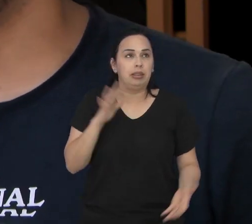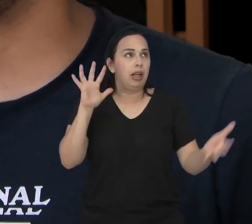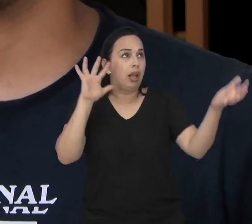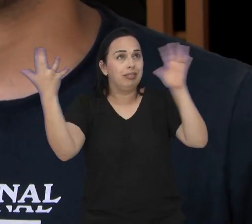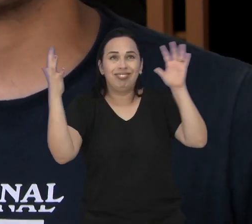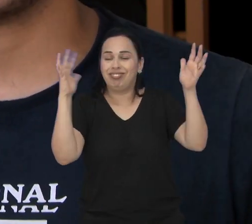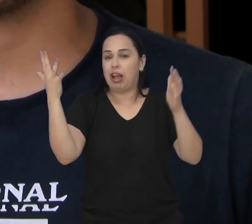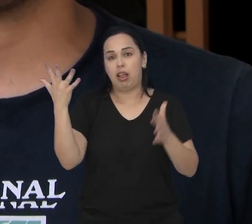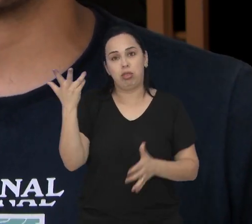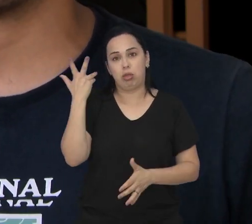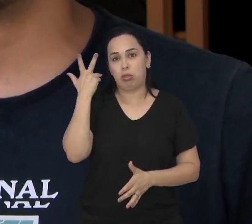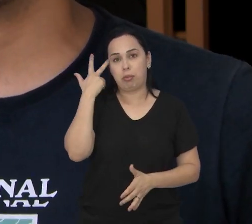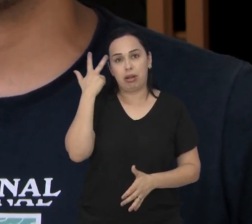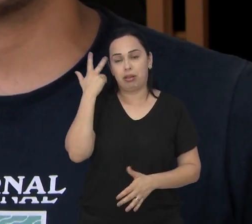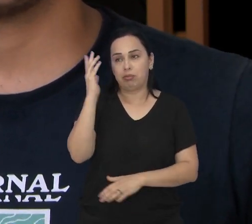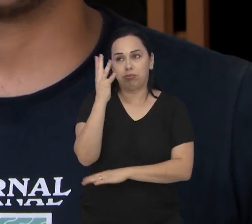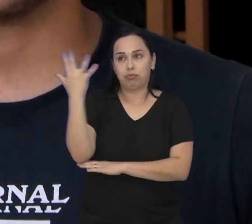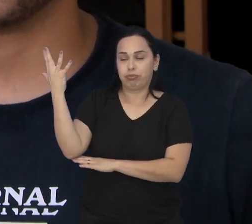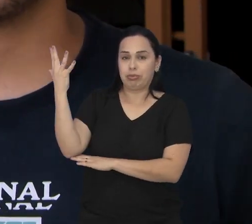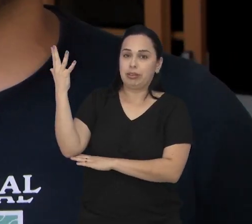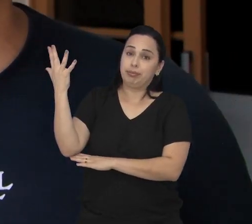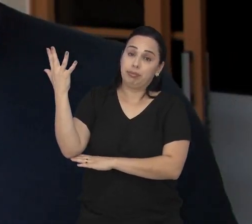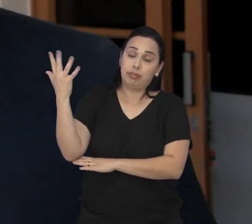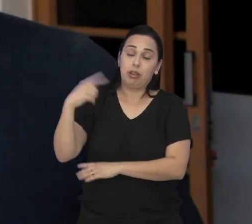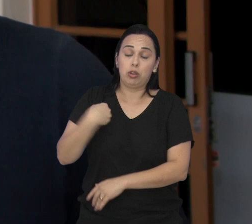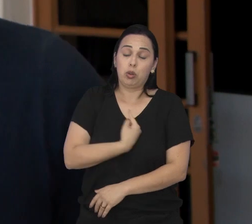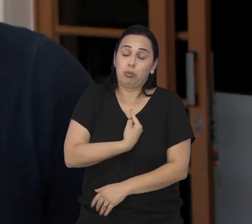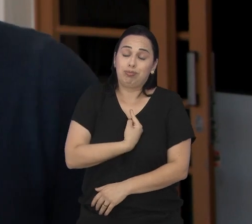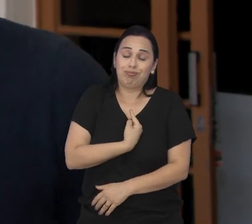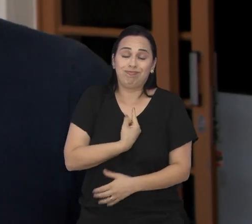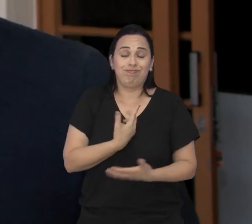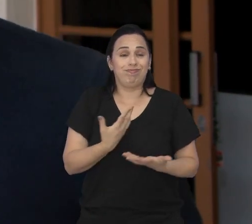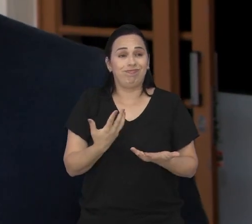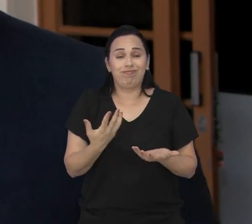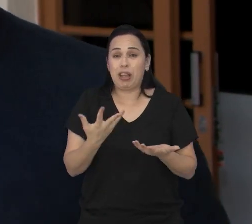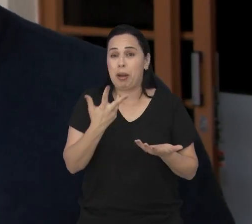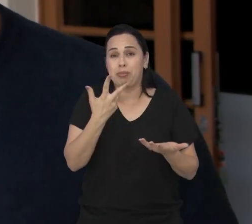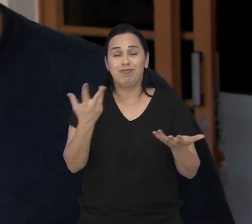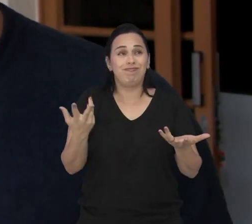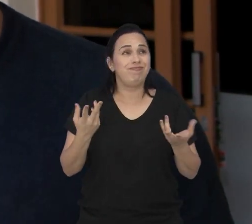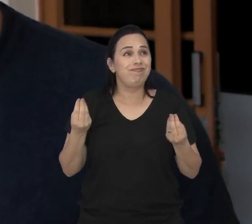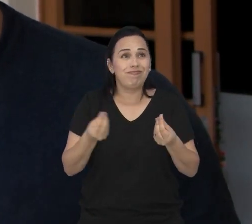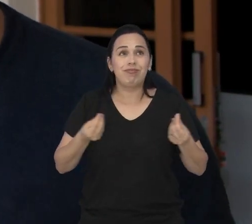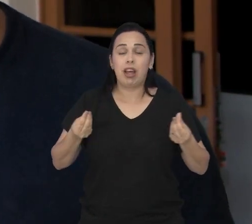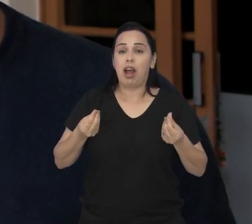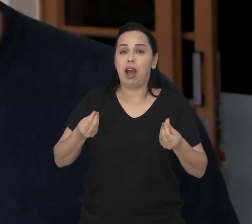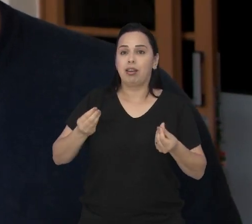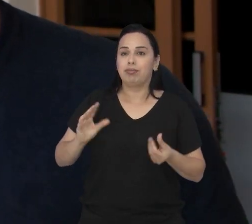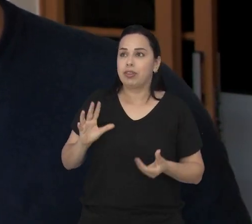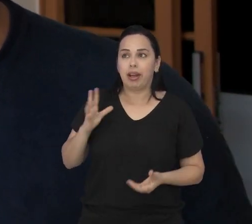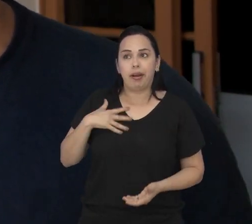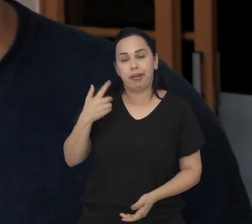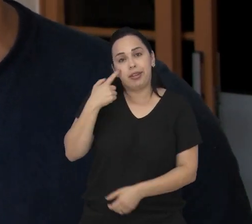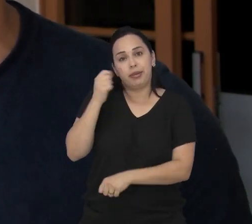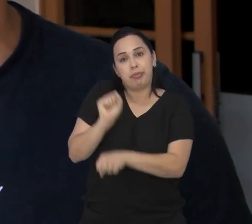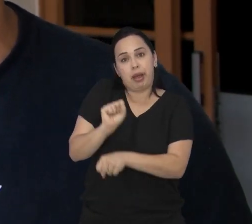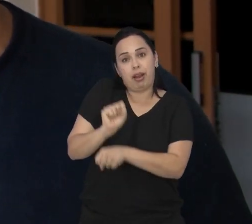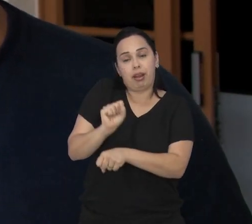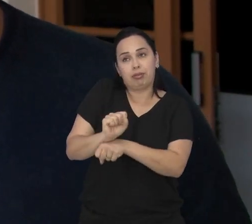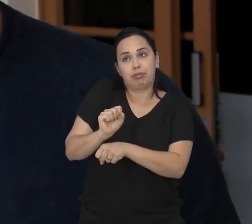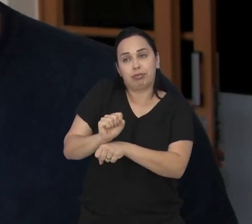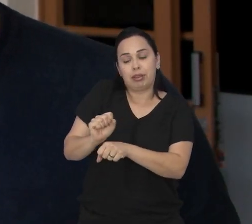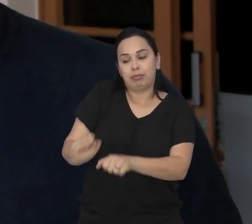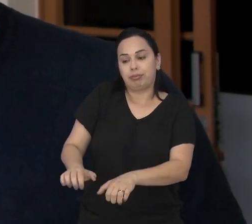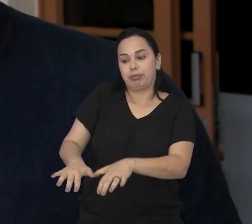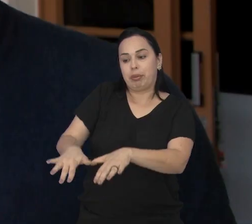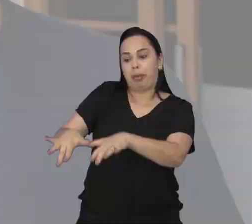fazer, né? É a natureza, é a água, é a chuva. Então, a gente ficou de mãos atadas e só esperar mesmo acontecer para